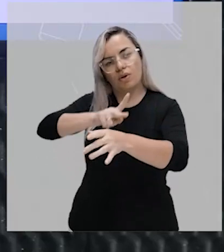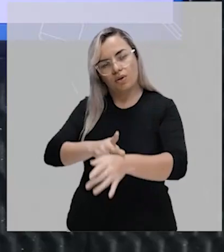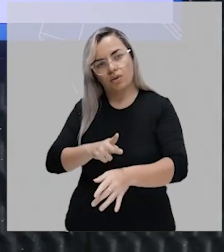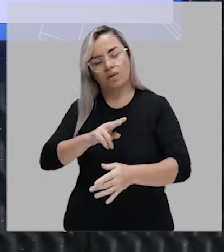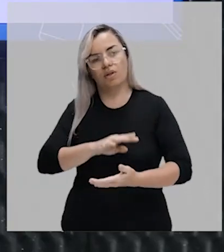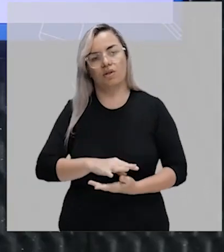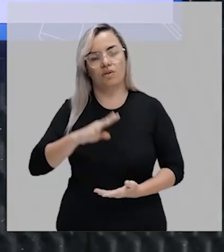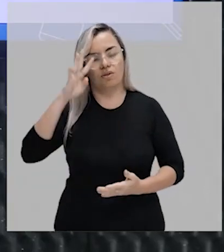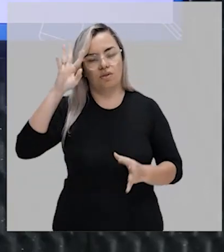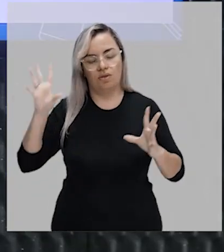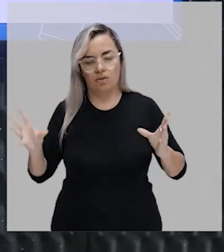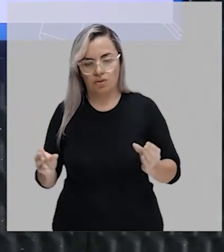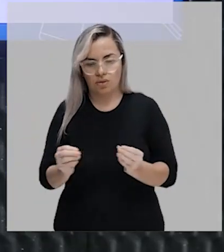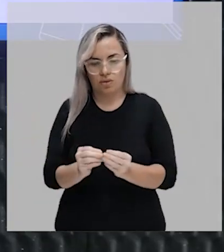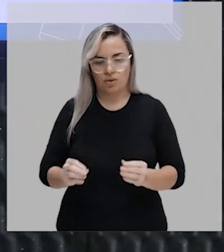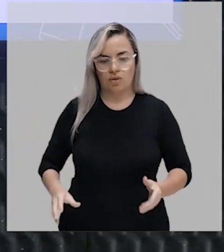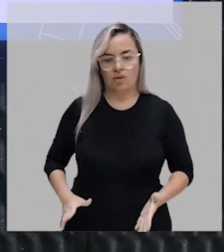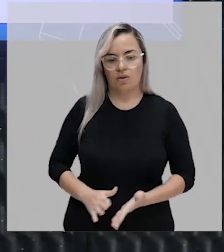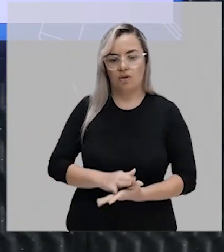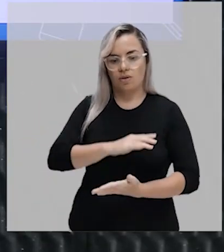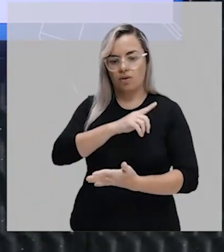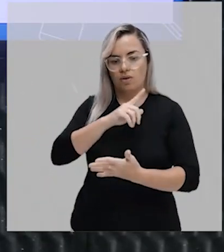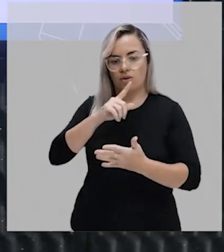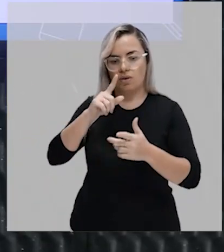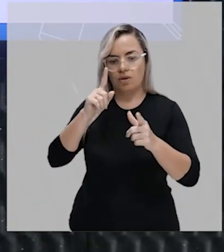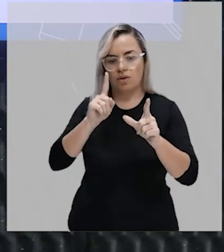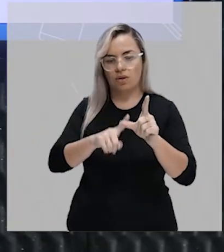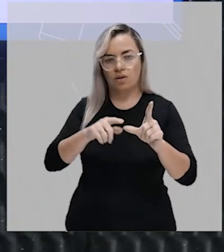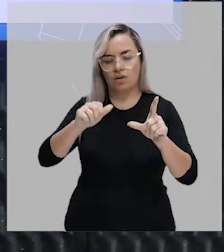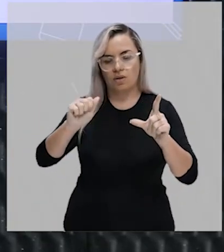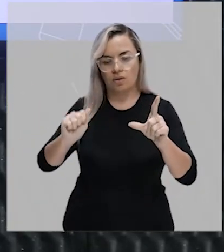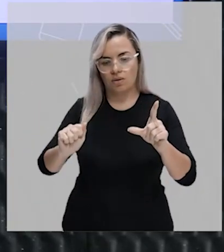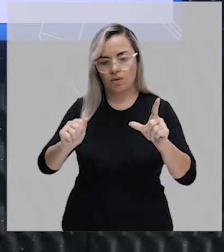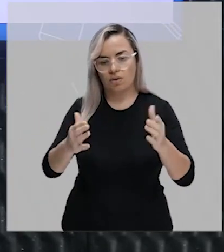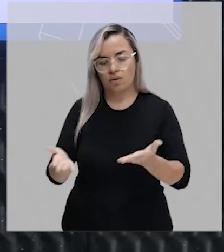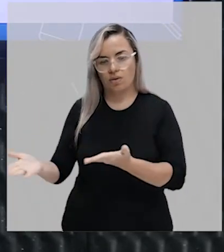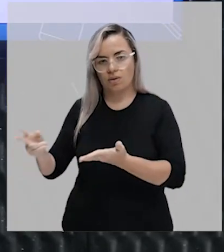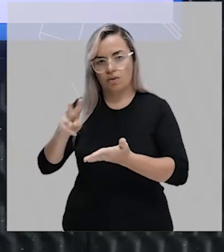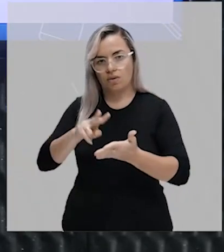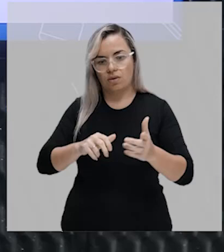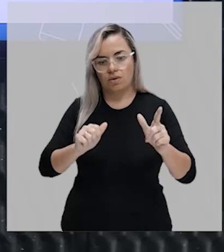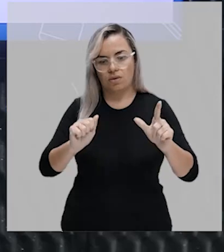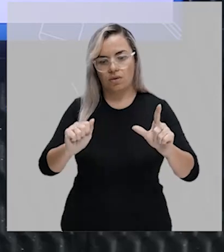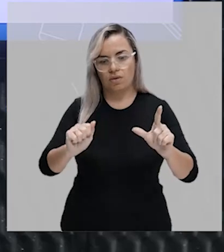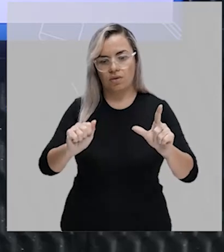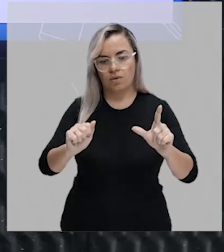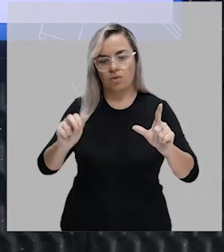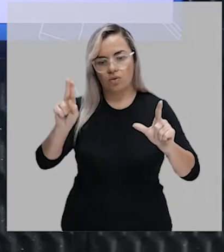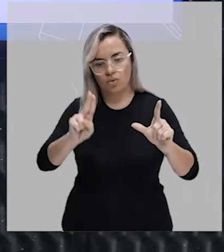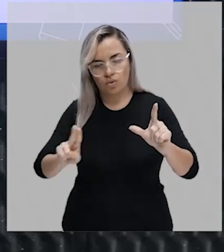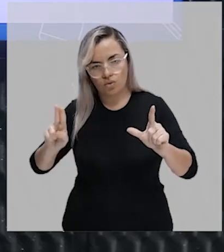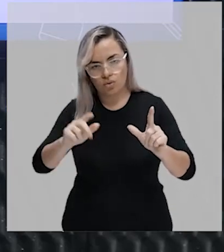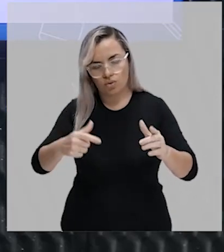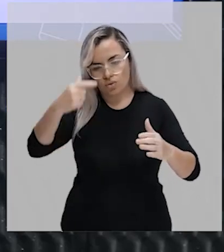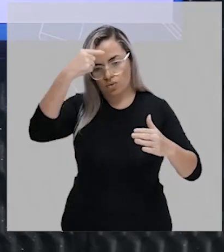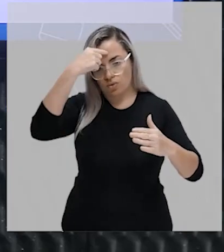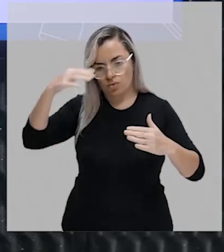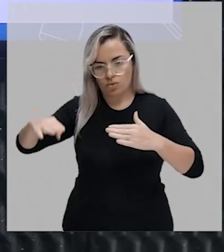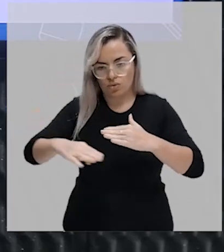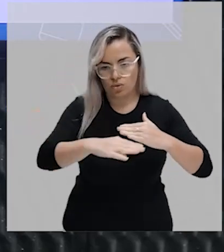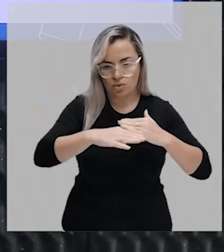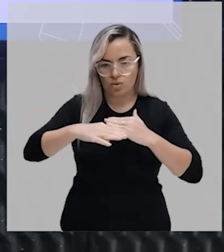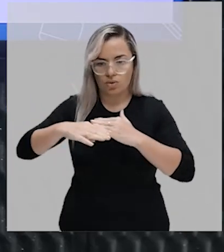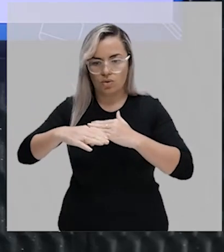a letra A, ela diz o seguinte: o uso do senso comum para as discussões